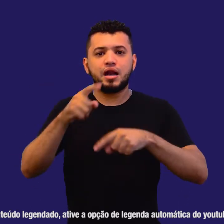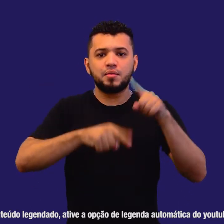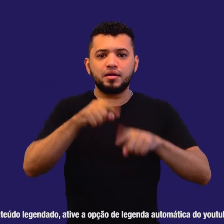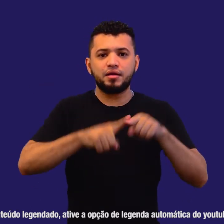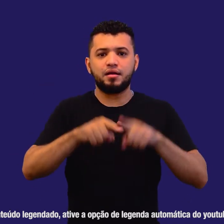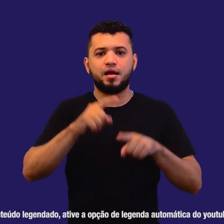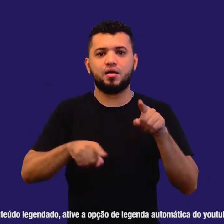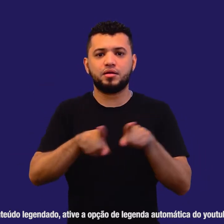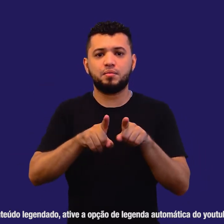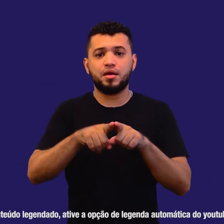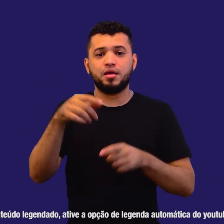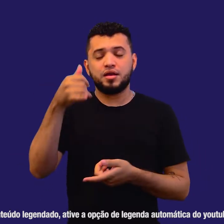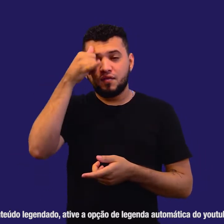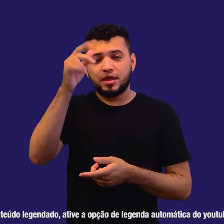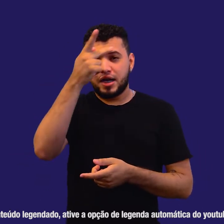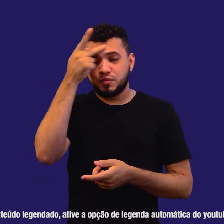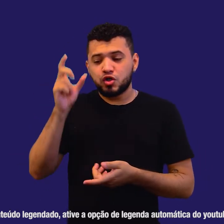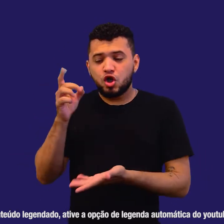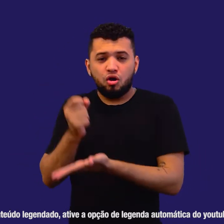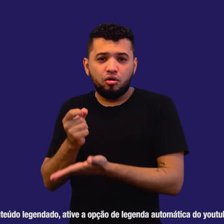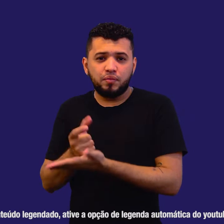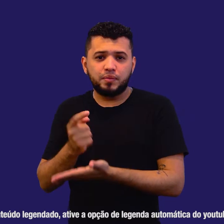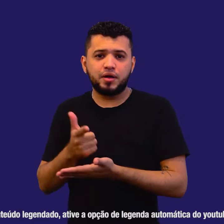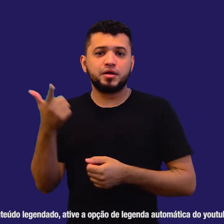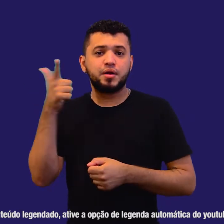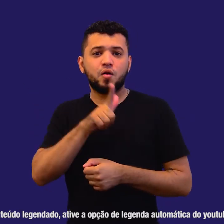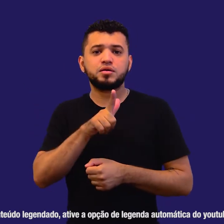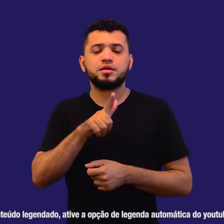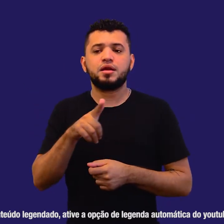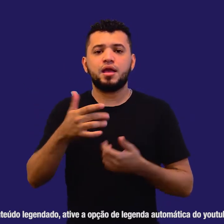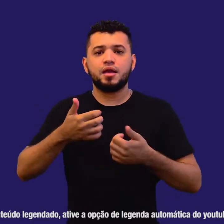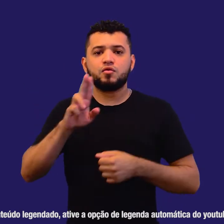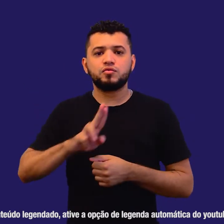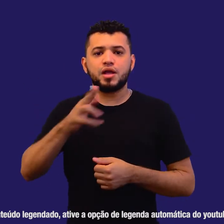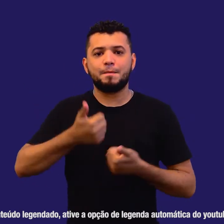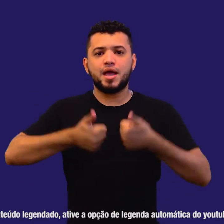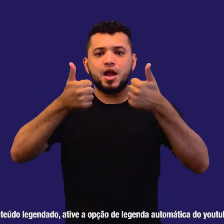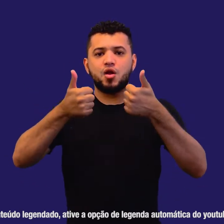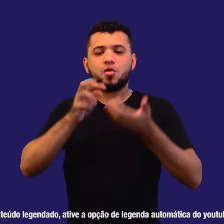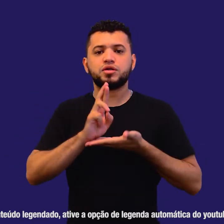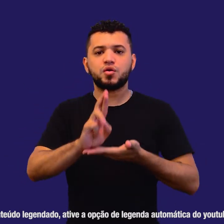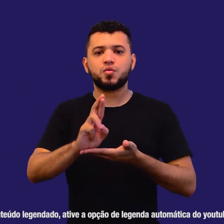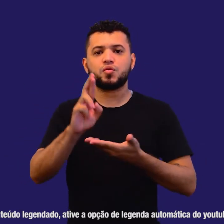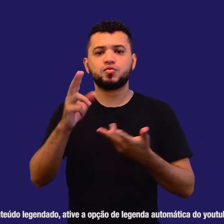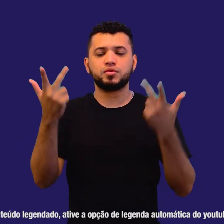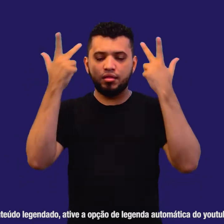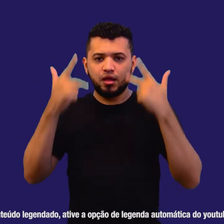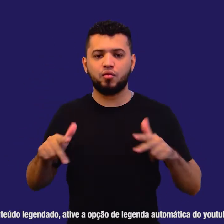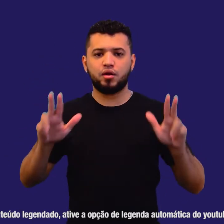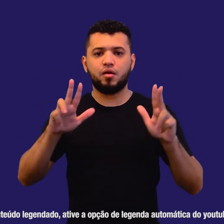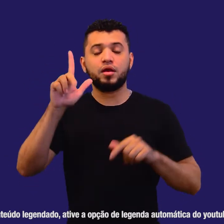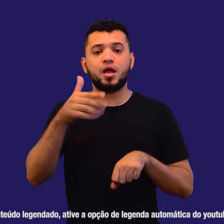consumismo desenfreado e até mesmo de contribuir para o uso dos recursos naturais com mais eficiência. Então, trata-se de uma